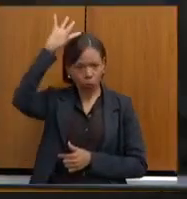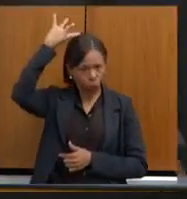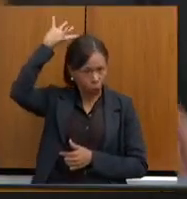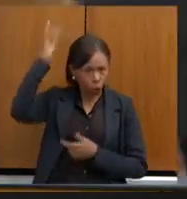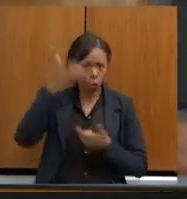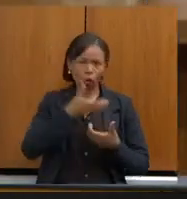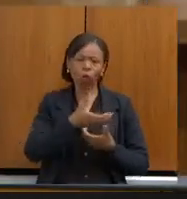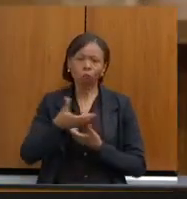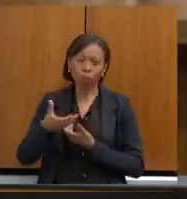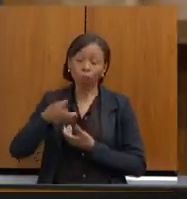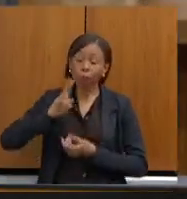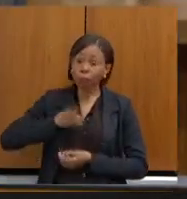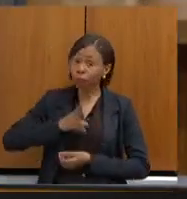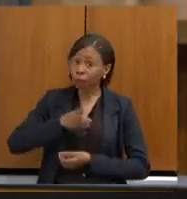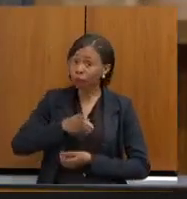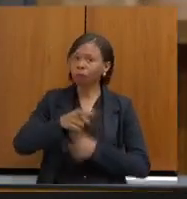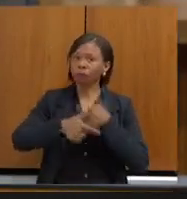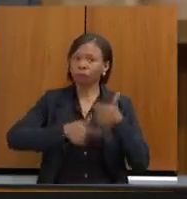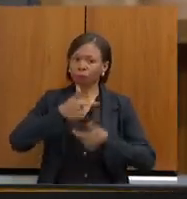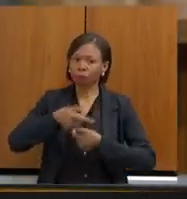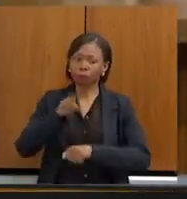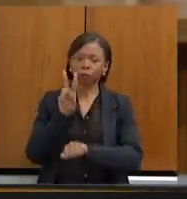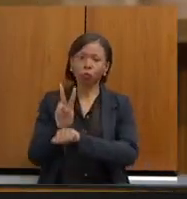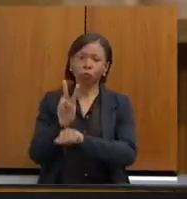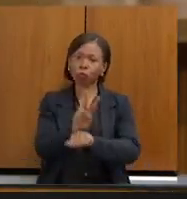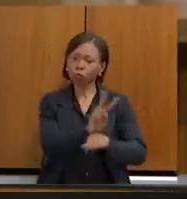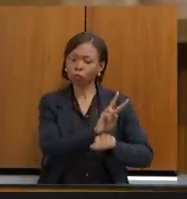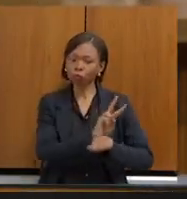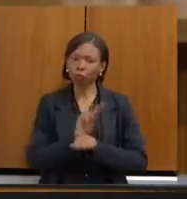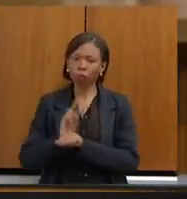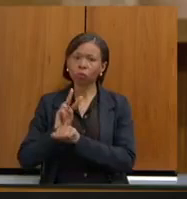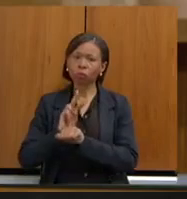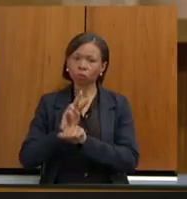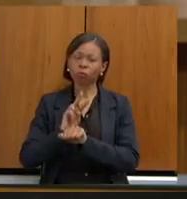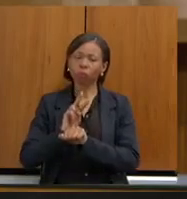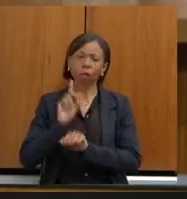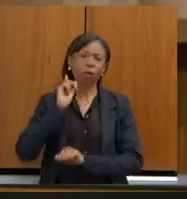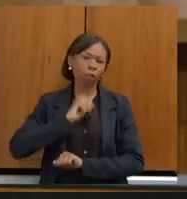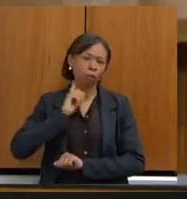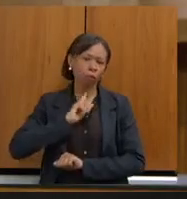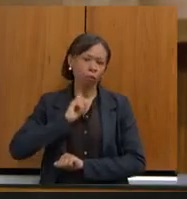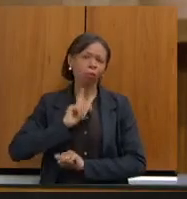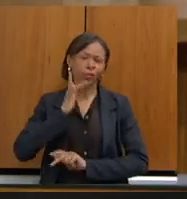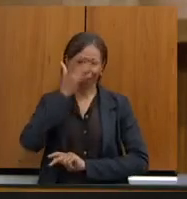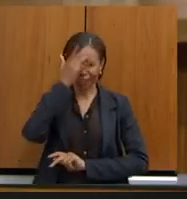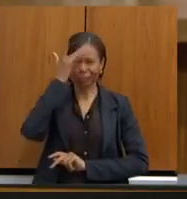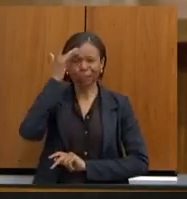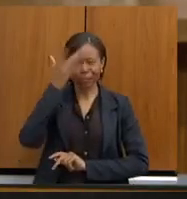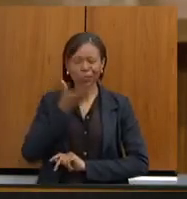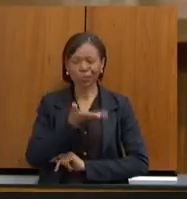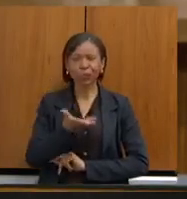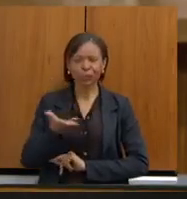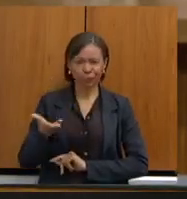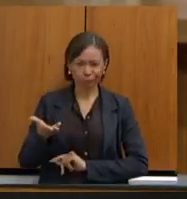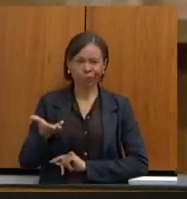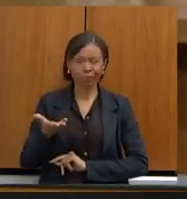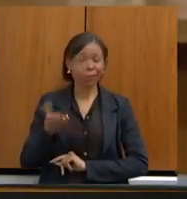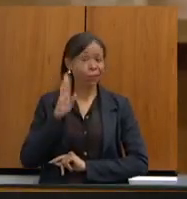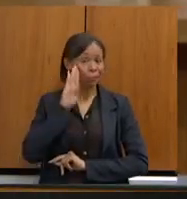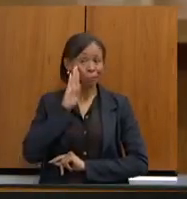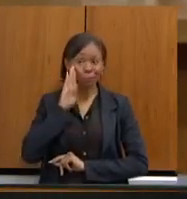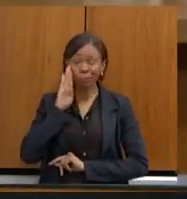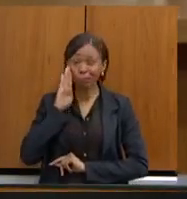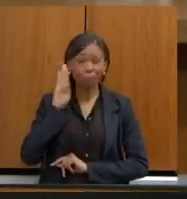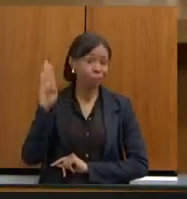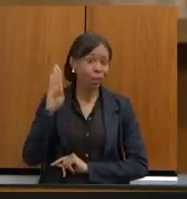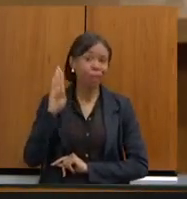das suas atividades na proteção pública do mineiro sem deixar de lado ou dando um destaque importante